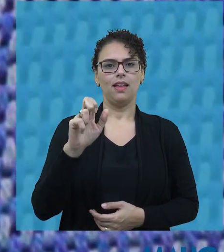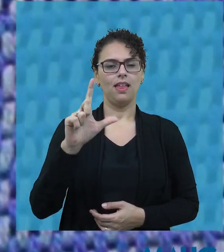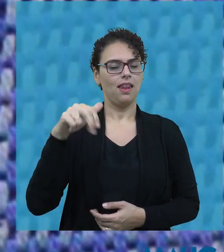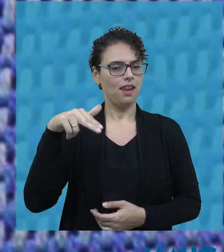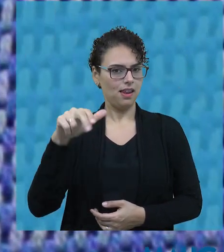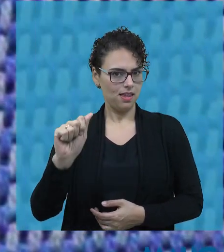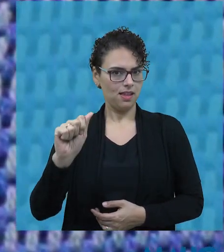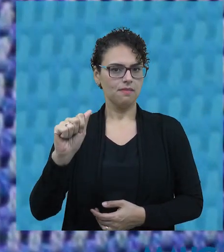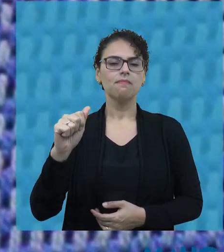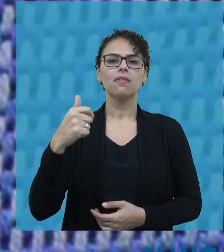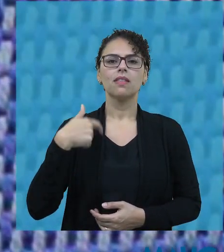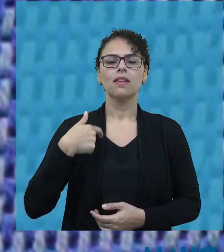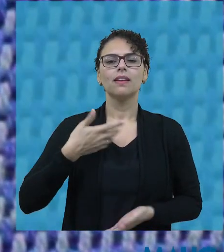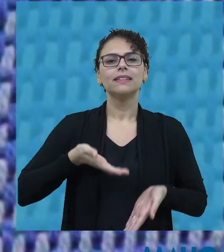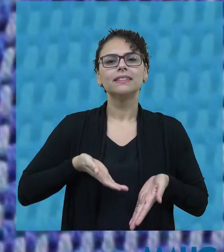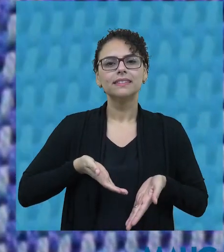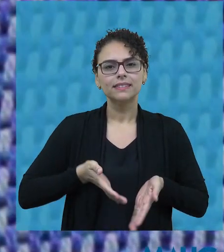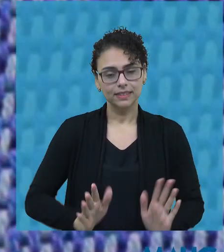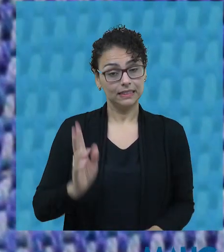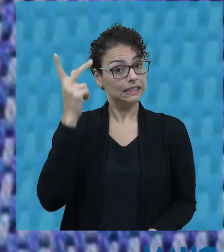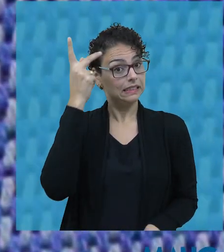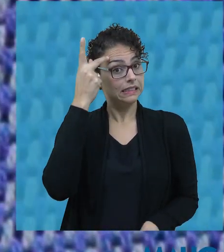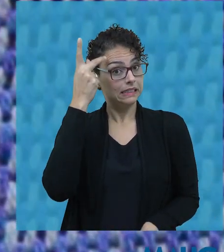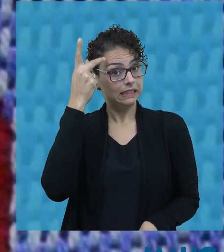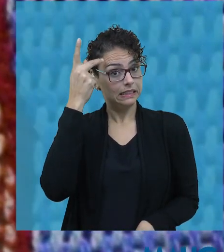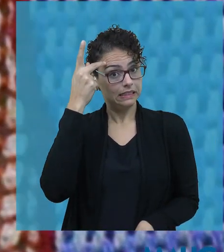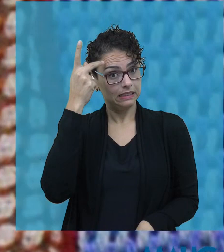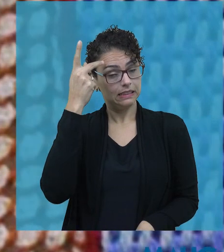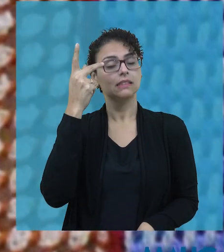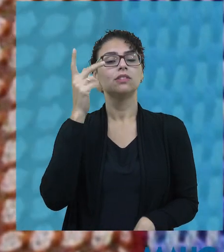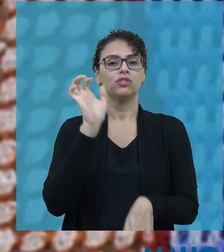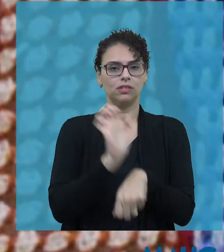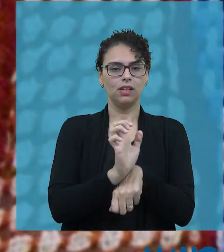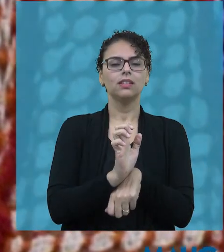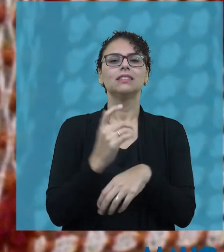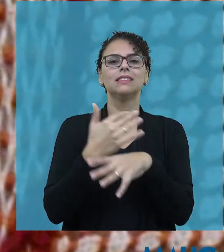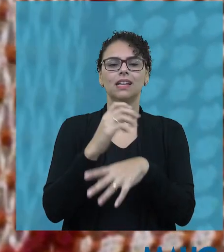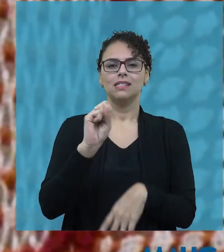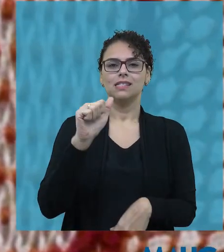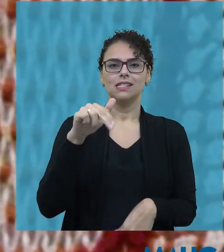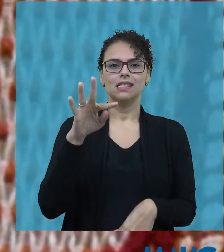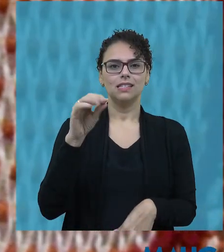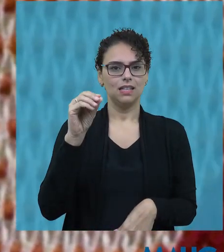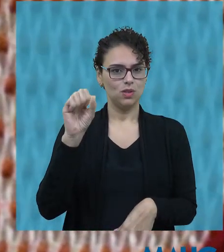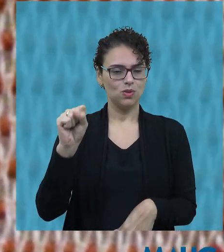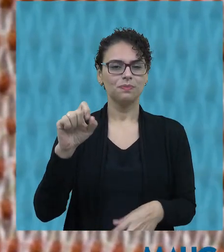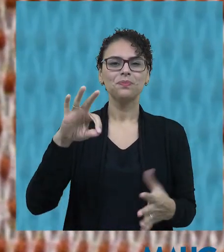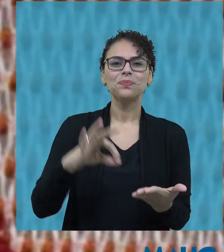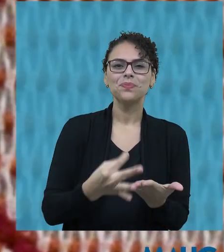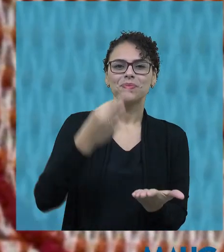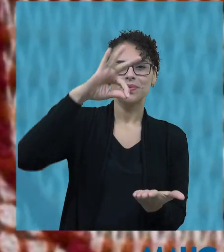Sampaio, Dessar, e eu sou nascida no estado de São Paulo, na cidade de Santos, e o bordado teve na minha